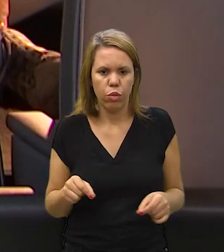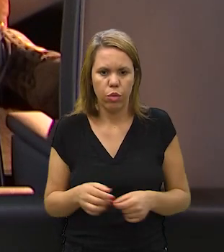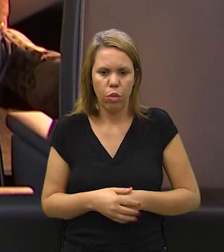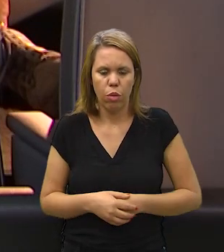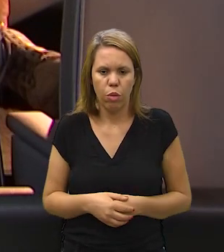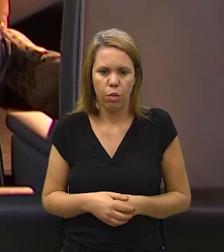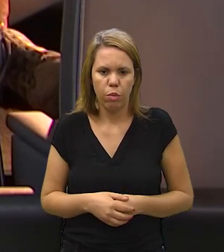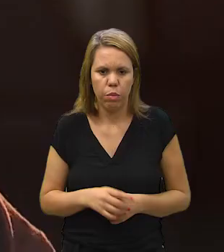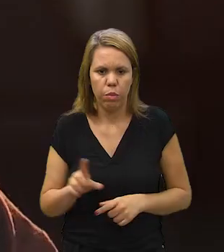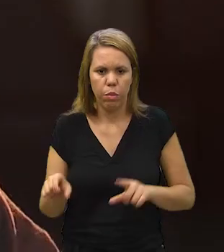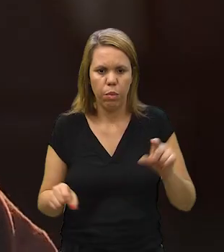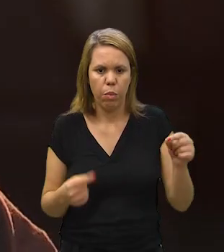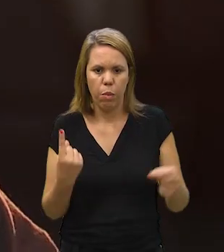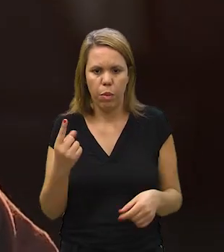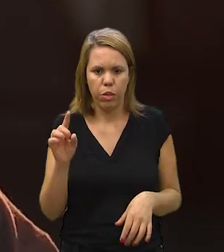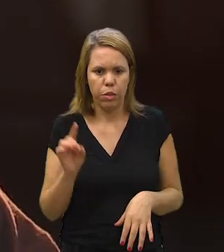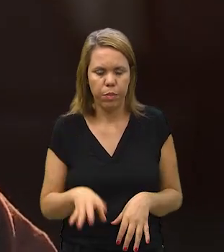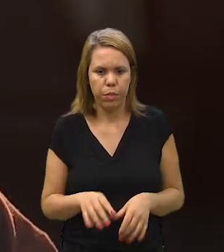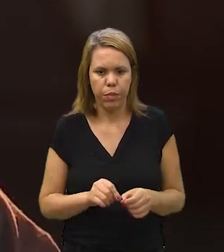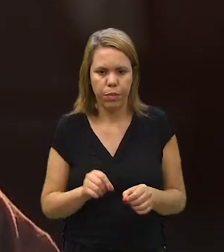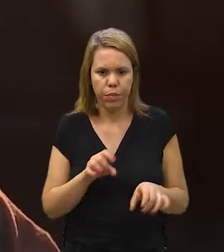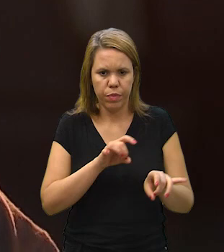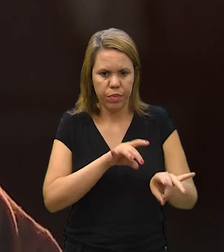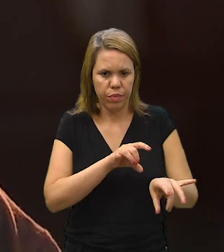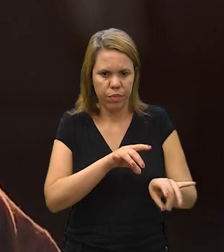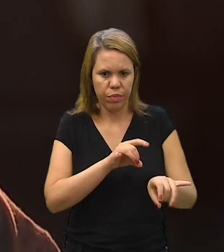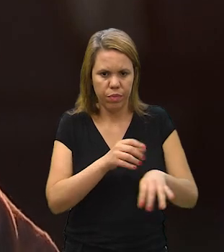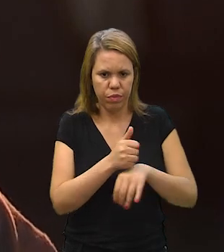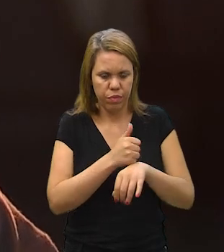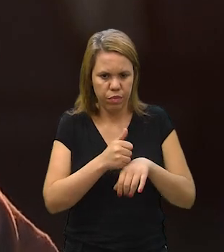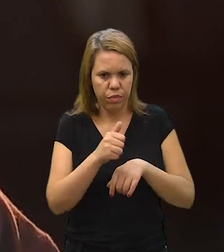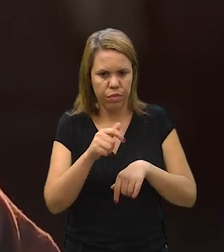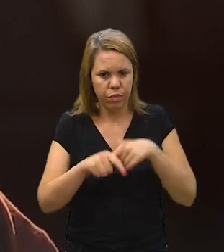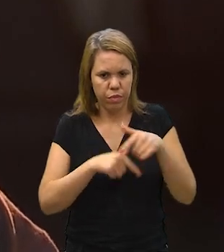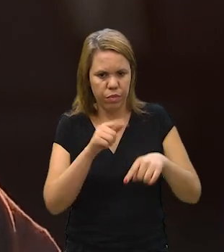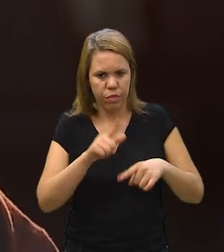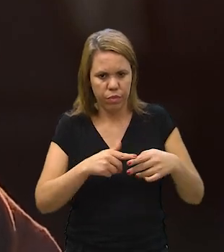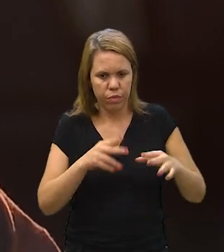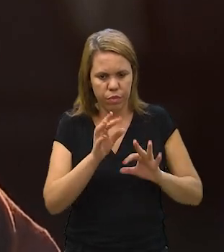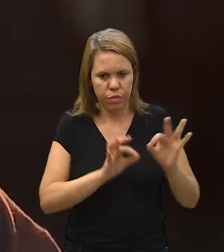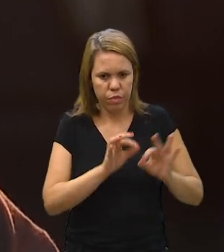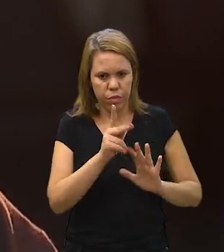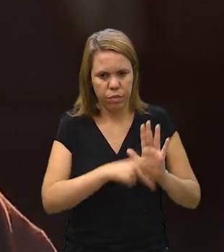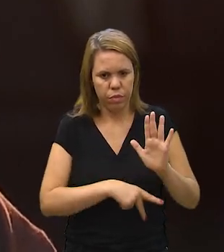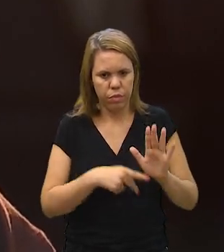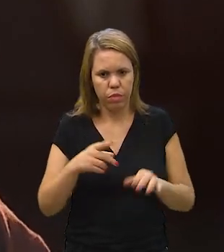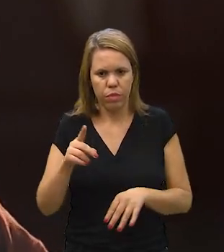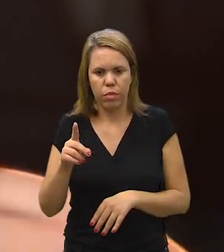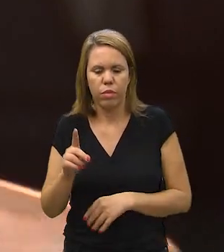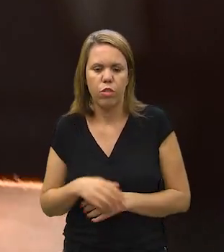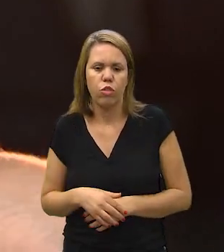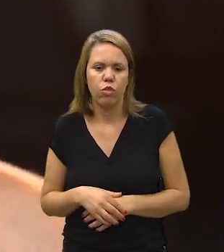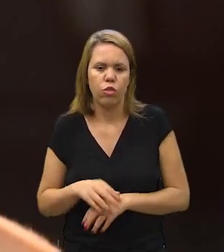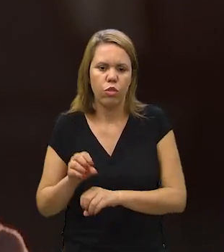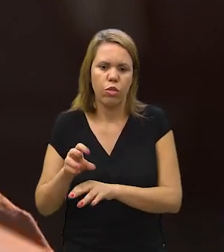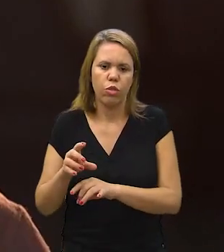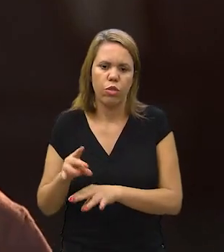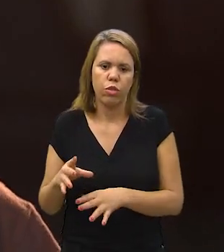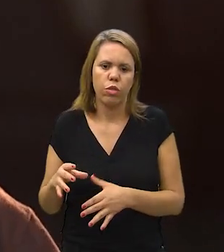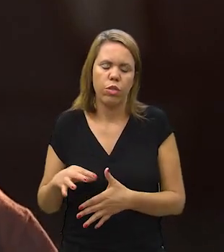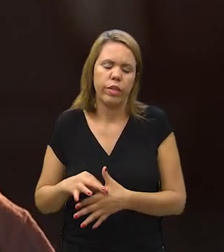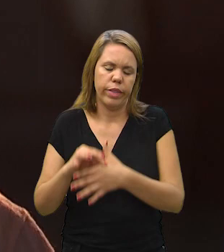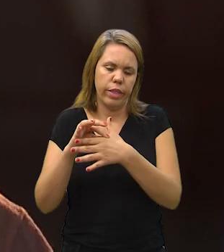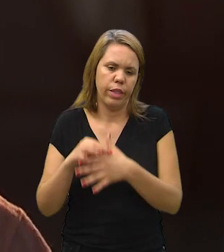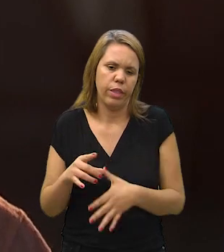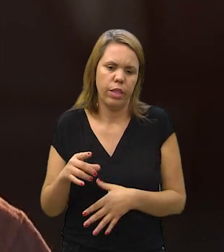até se fosse fazer uma só, eu ficaria com a parte técnica de decupar plano, mais do que dirigir ator. Mas sobre ator,